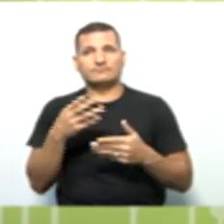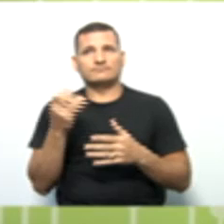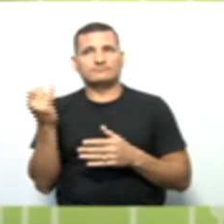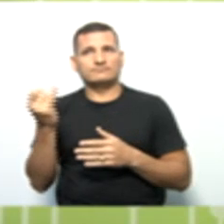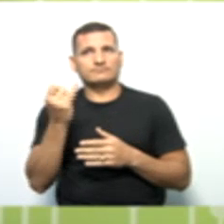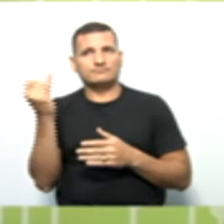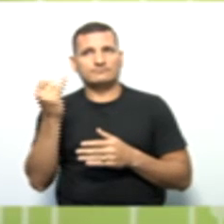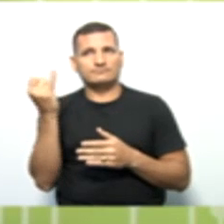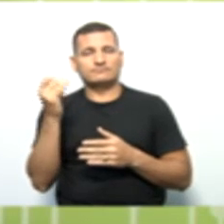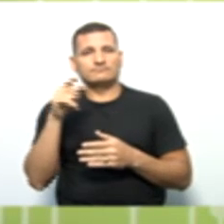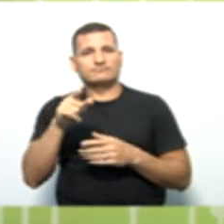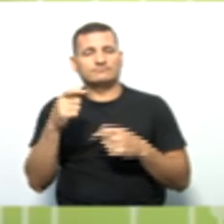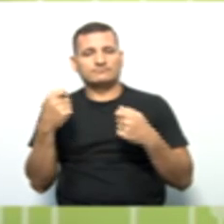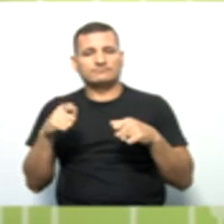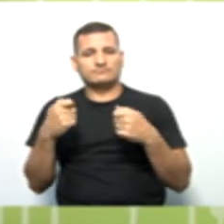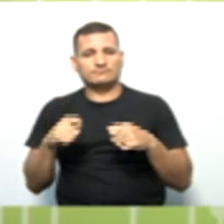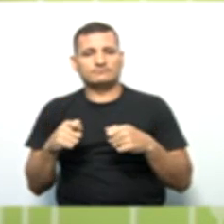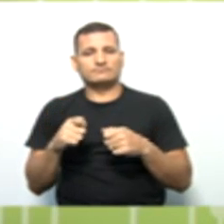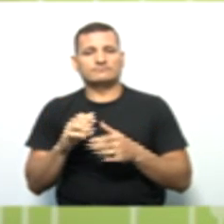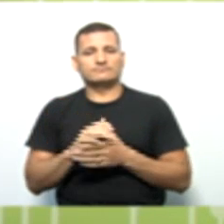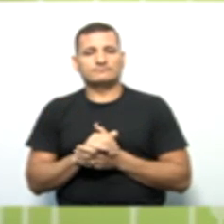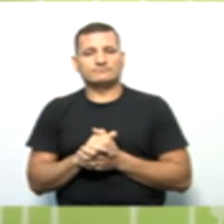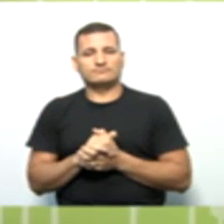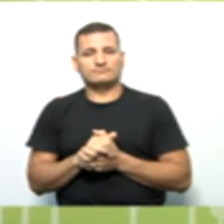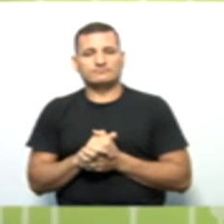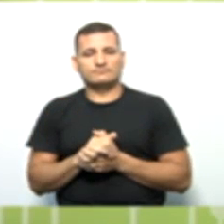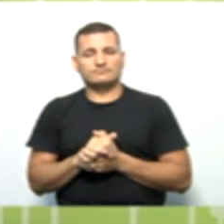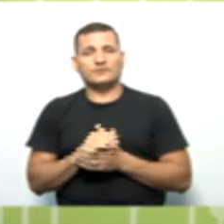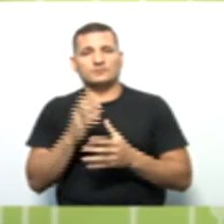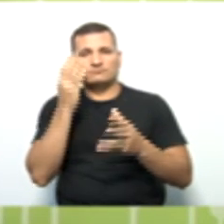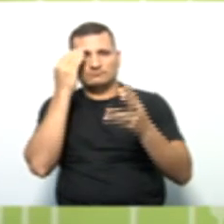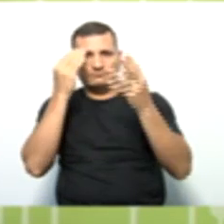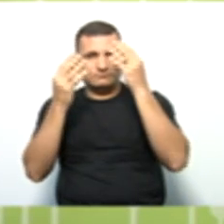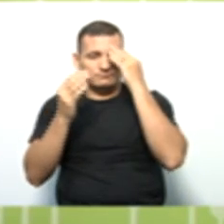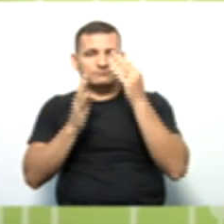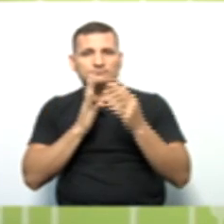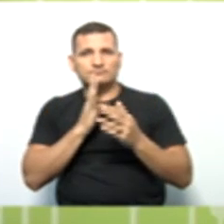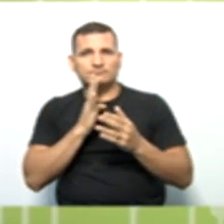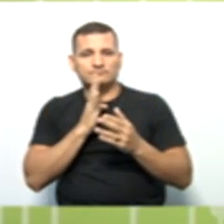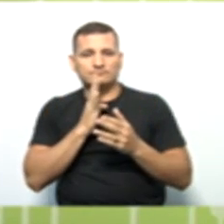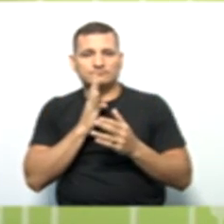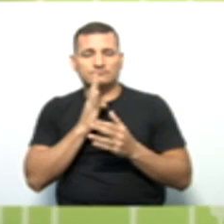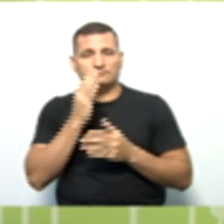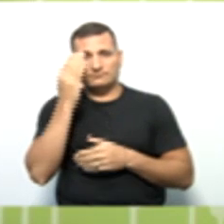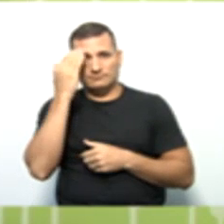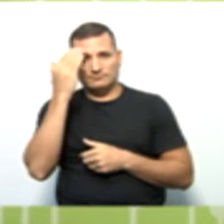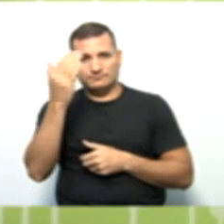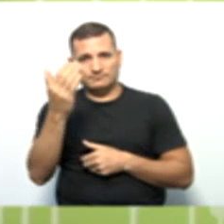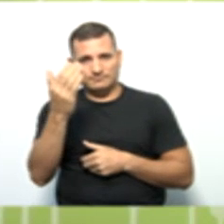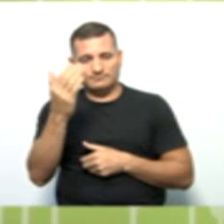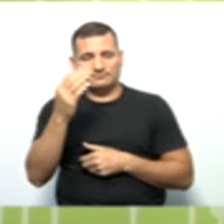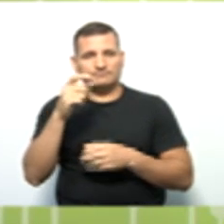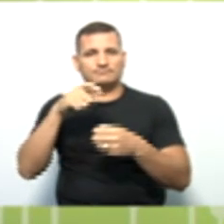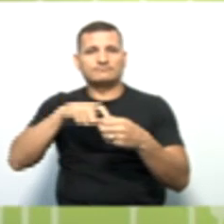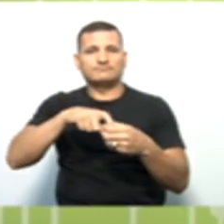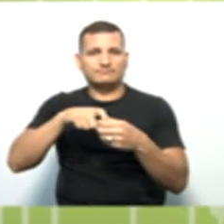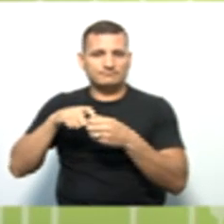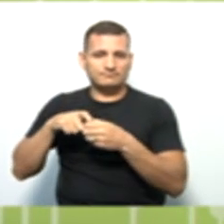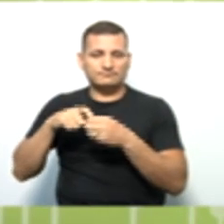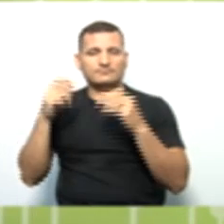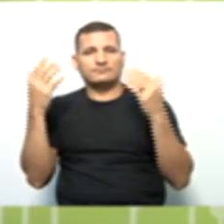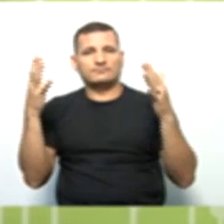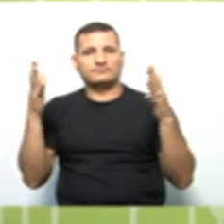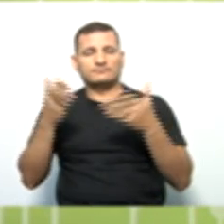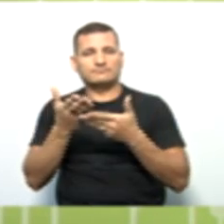importante, você vai precisar desse resultado também, além de fixar os conhecimentos que a gente tem aqui. Tá? Obrigado pela parceria de vocês, parabéns